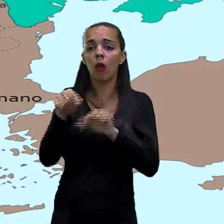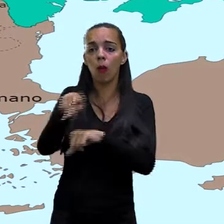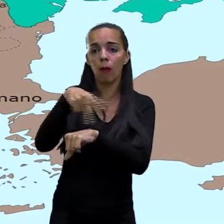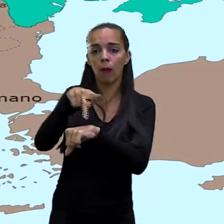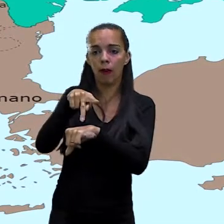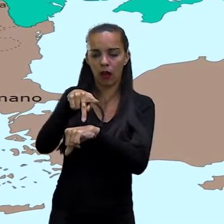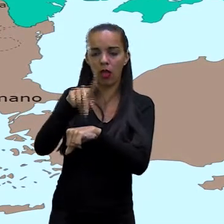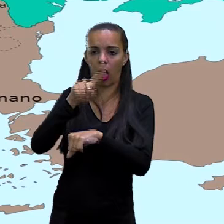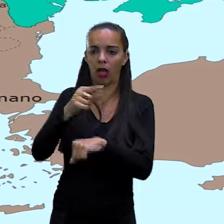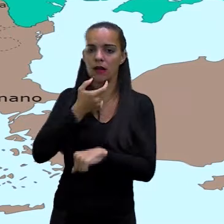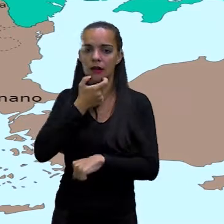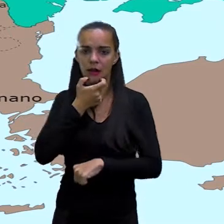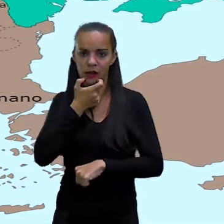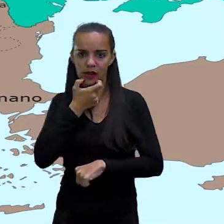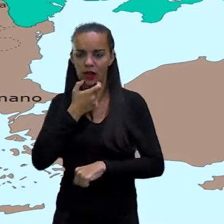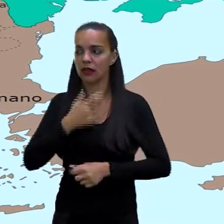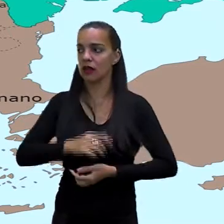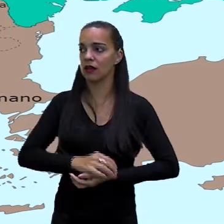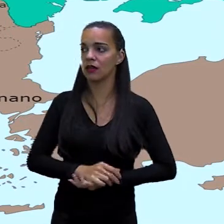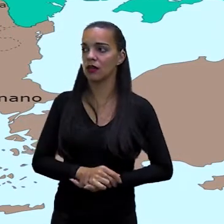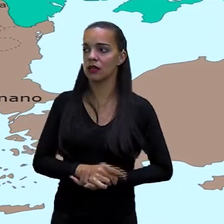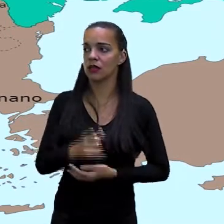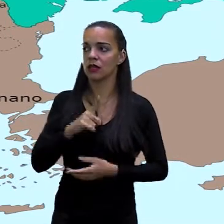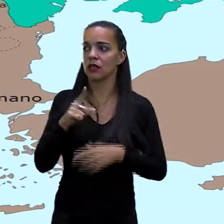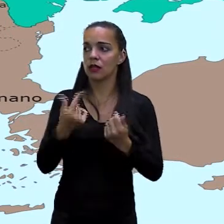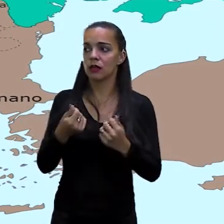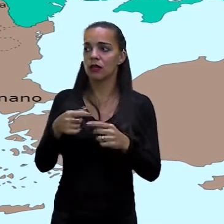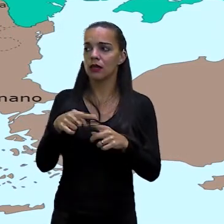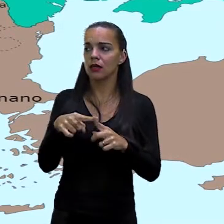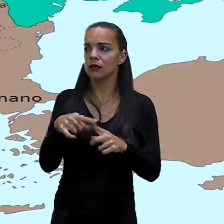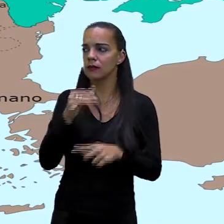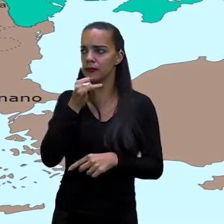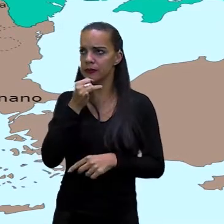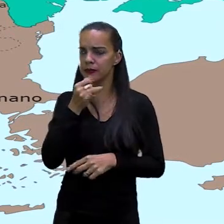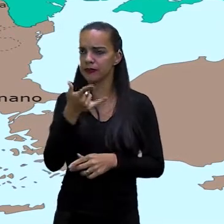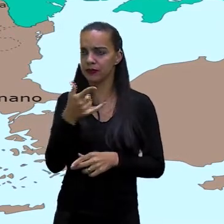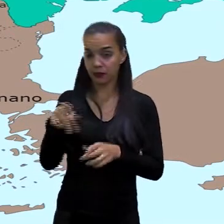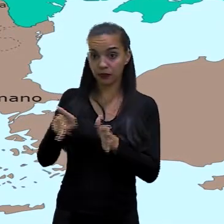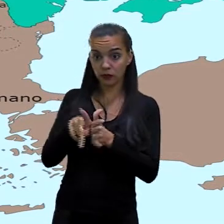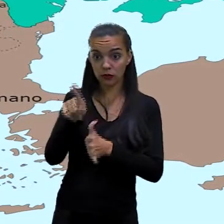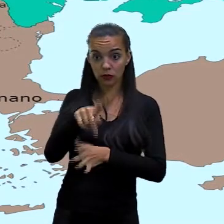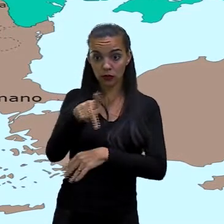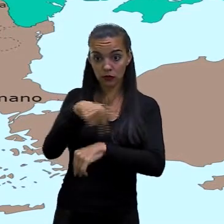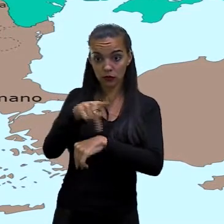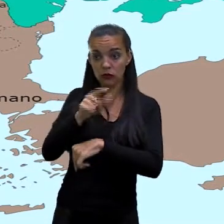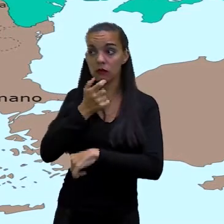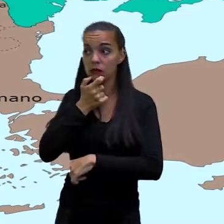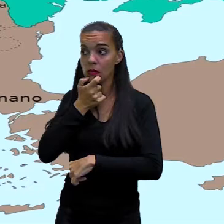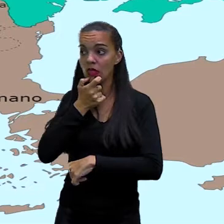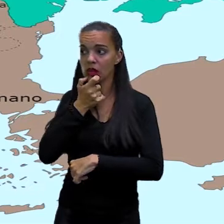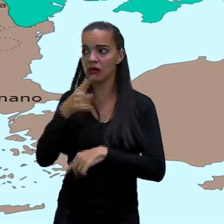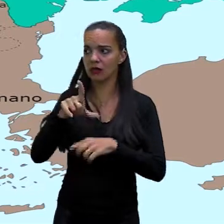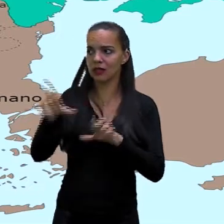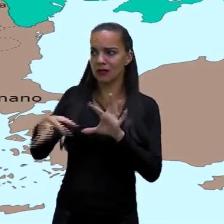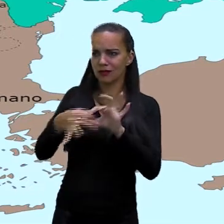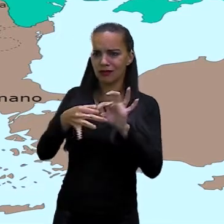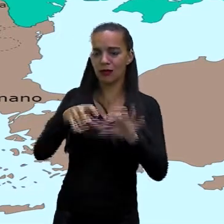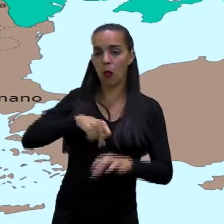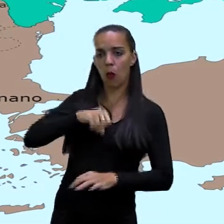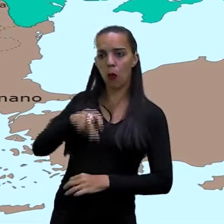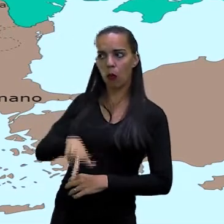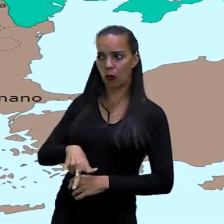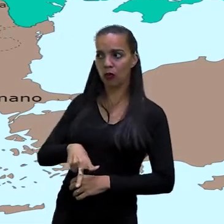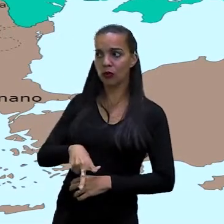também econômica, e política com a Grã-Bretanha, com a Inglaterra. Então,